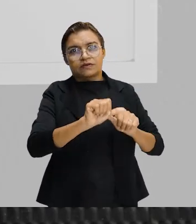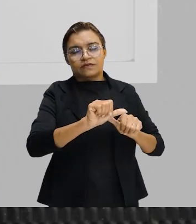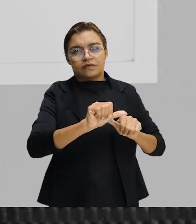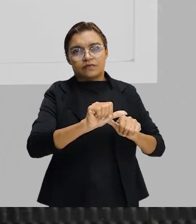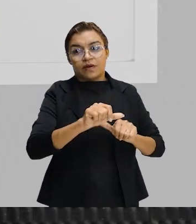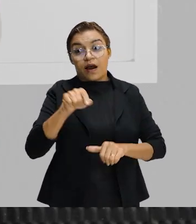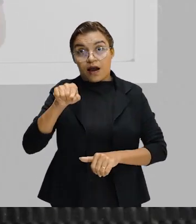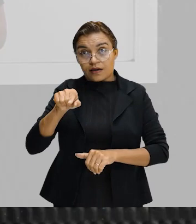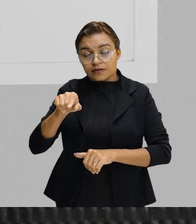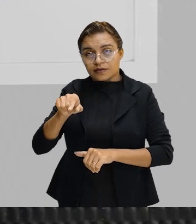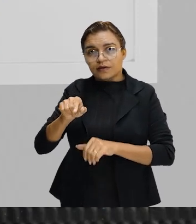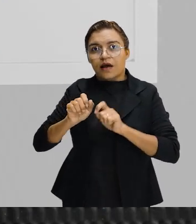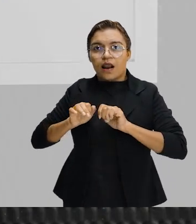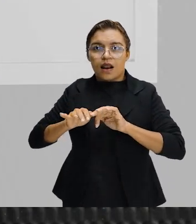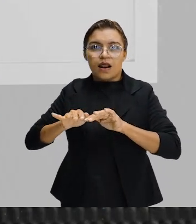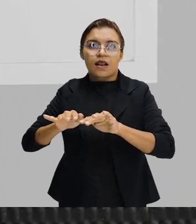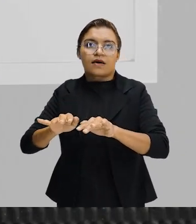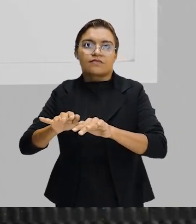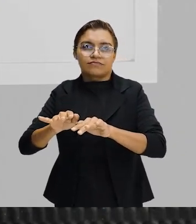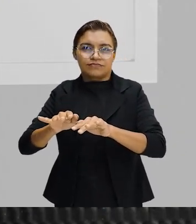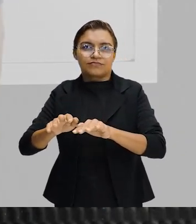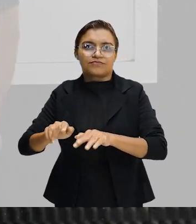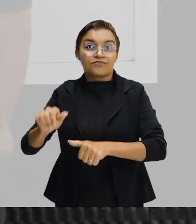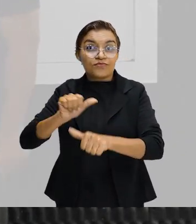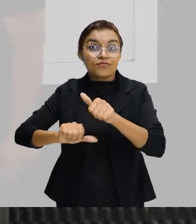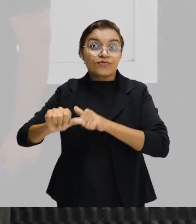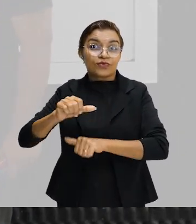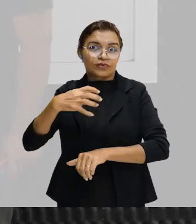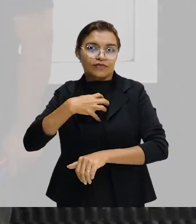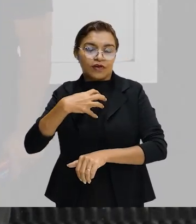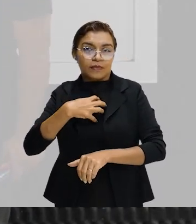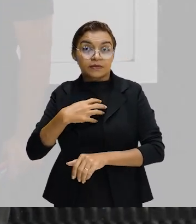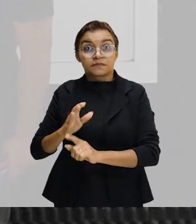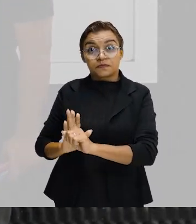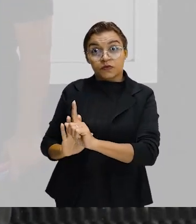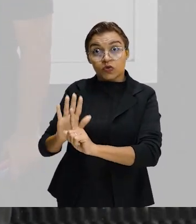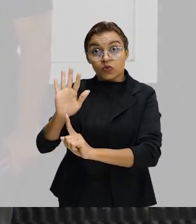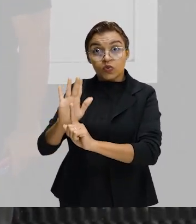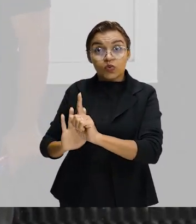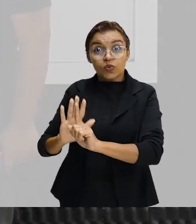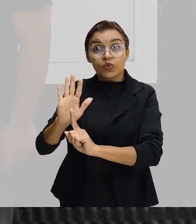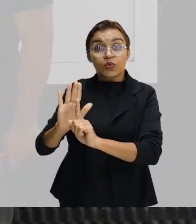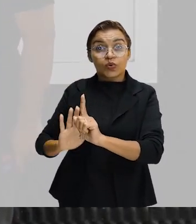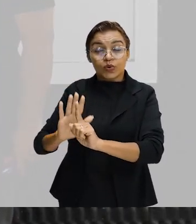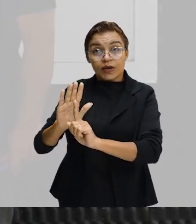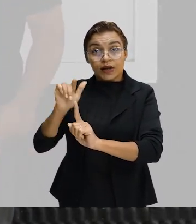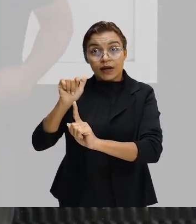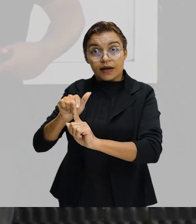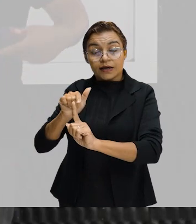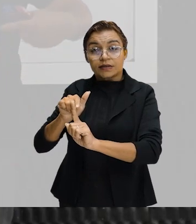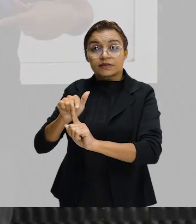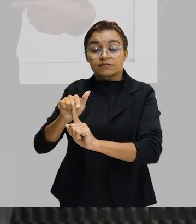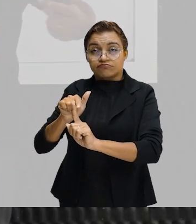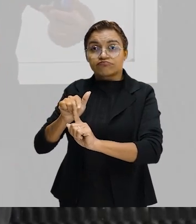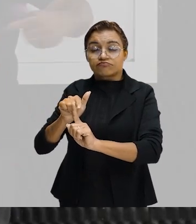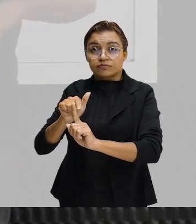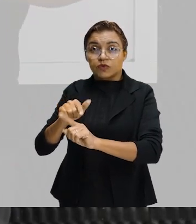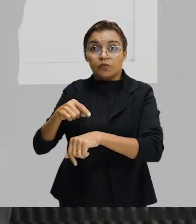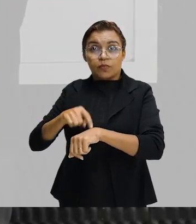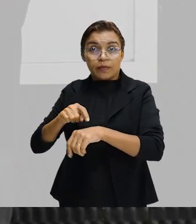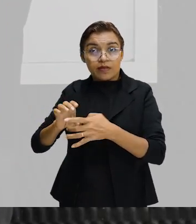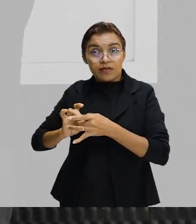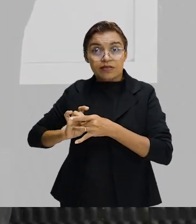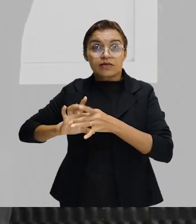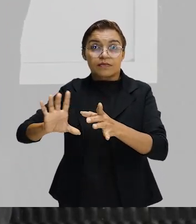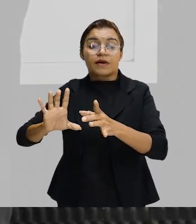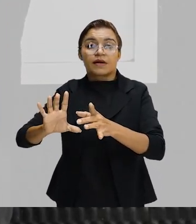deforma. Tá ok? O líquido se deforma. O gás, esse sim, né, no momento em que ele é liberado, ele